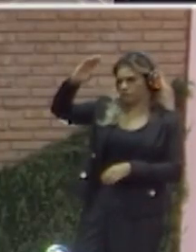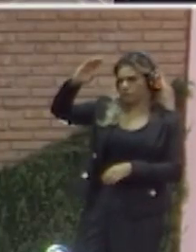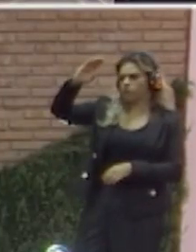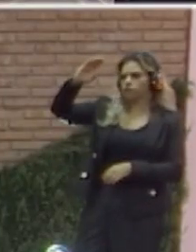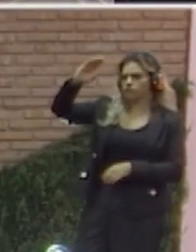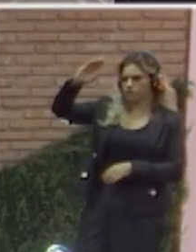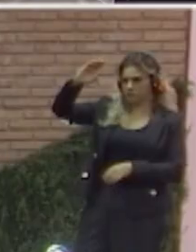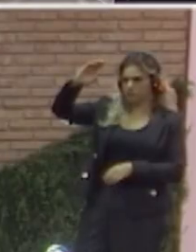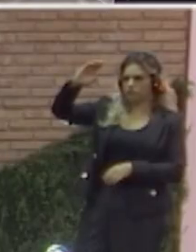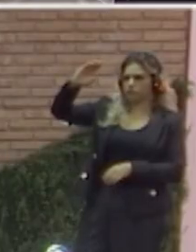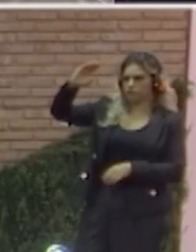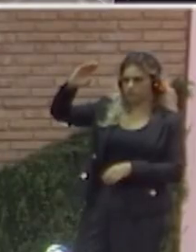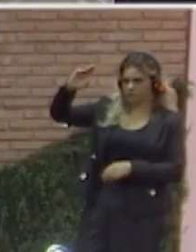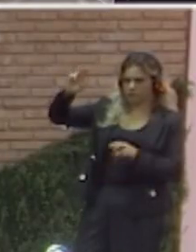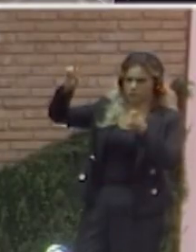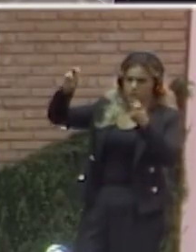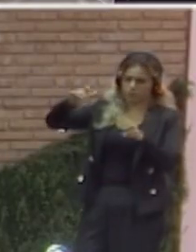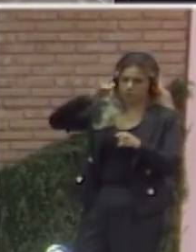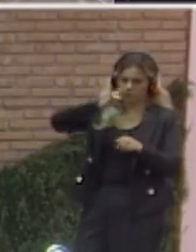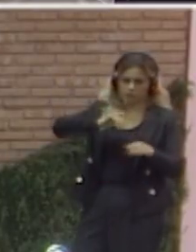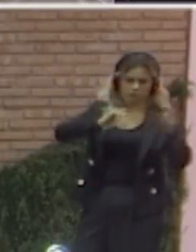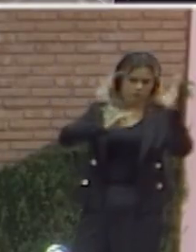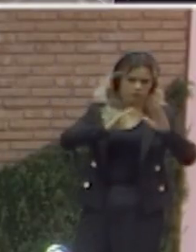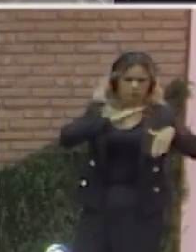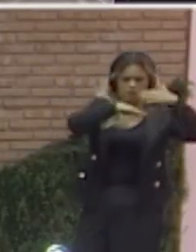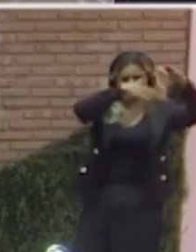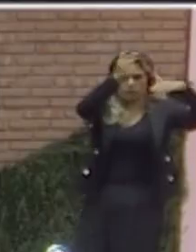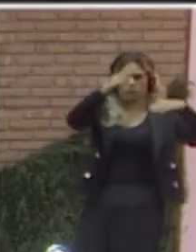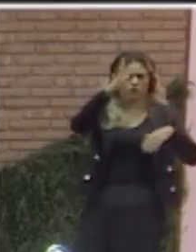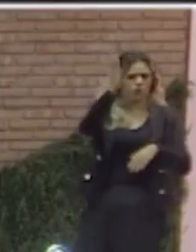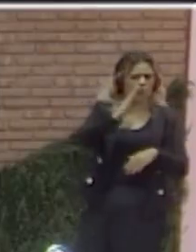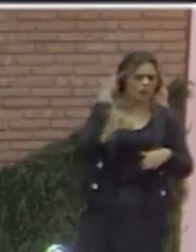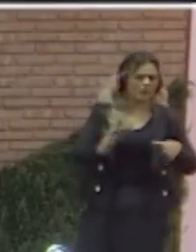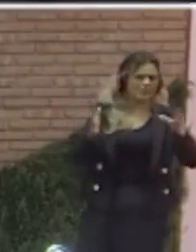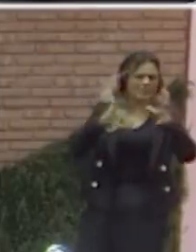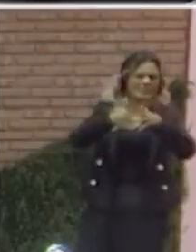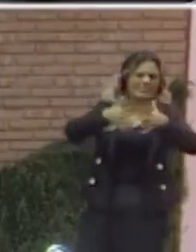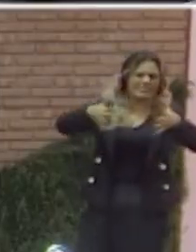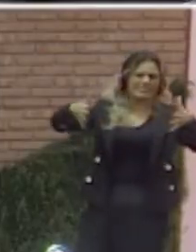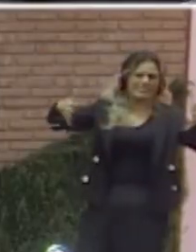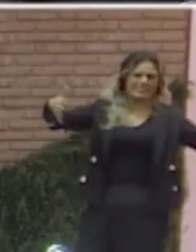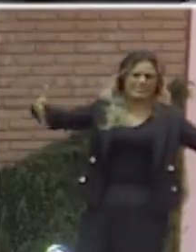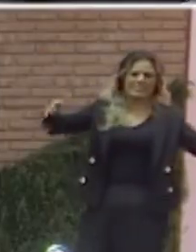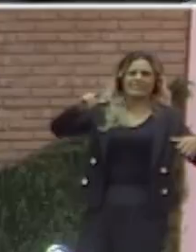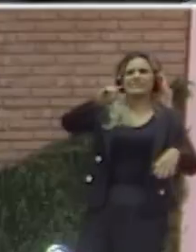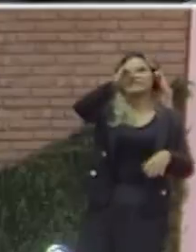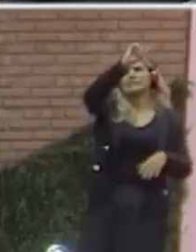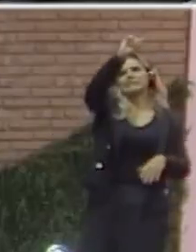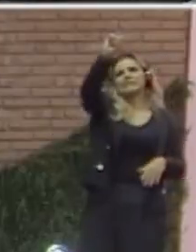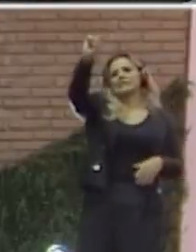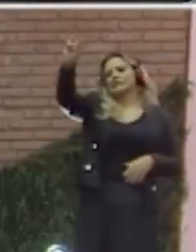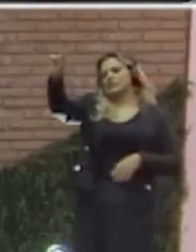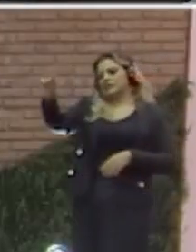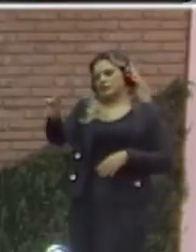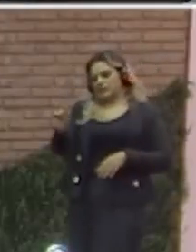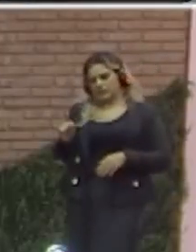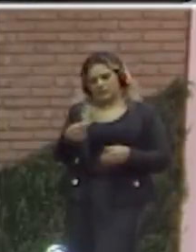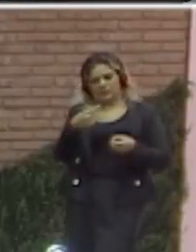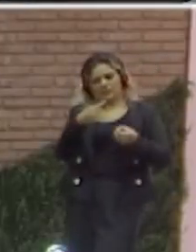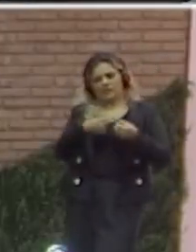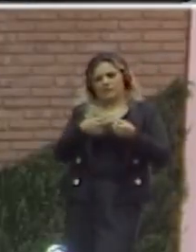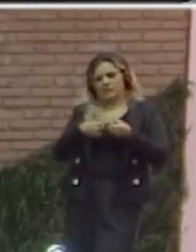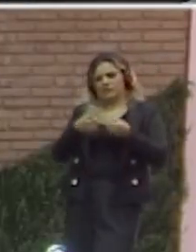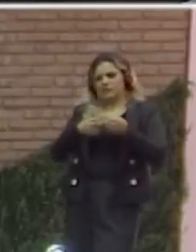para o desenvolvimento do país. O Brasil tem dimensões continentais e a ocupação das cidades se deu de